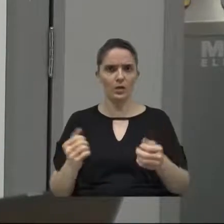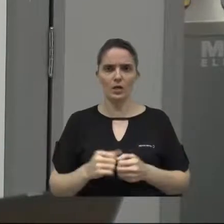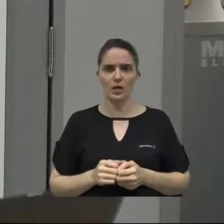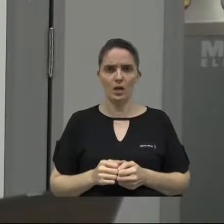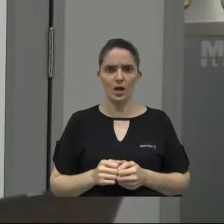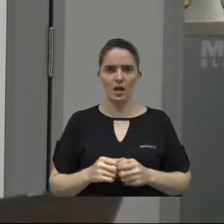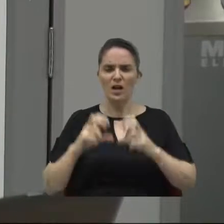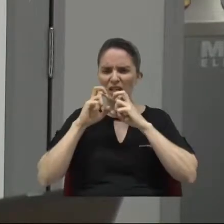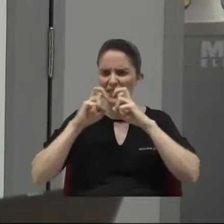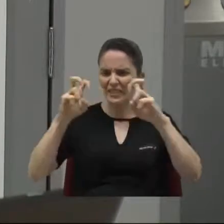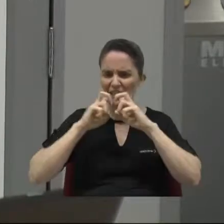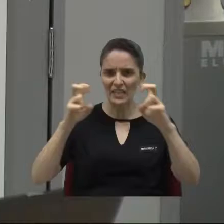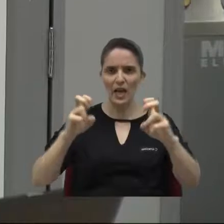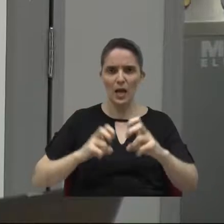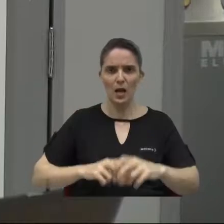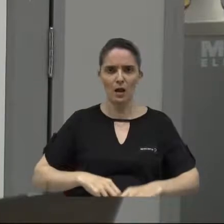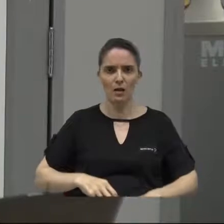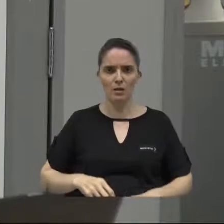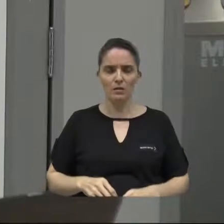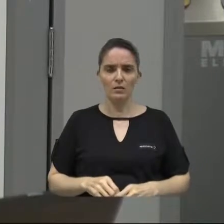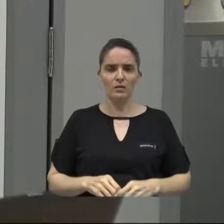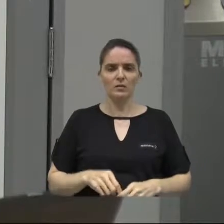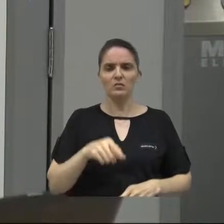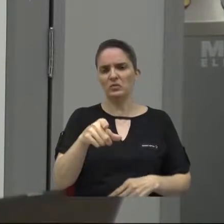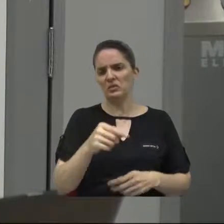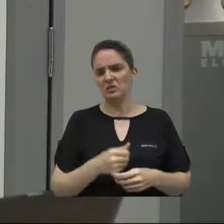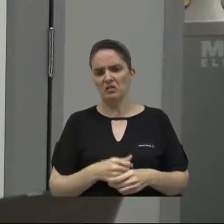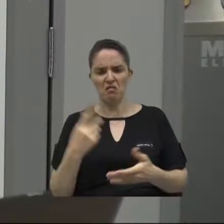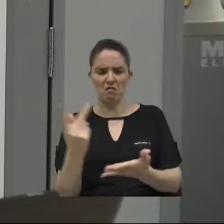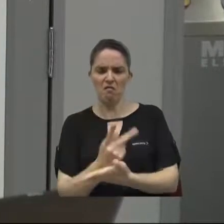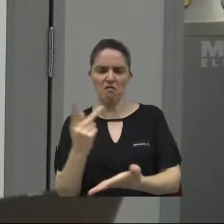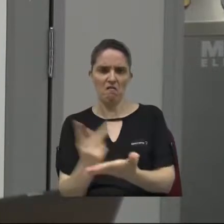agressão moral, muitas vezes, o senhor é um incompetente, o senhor é um...